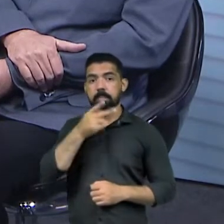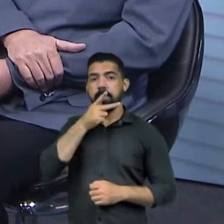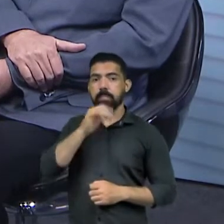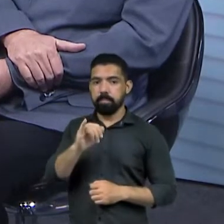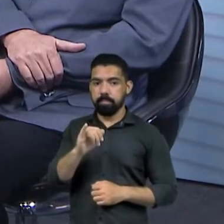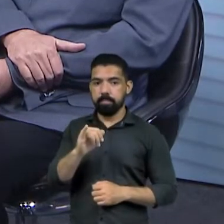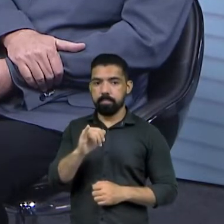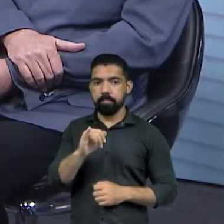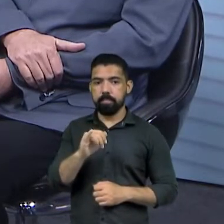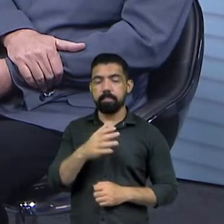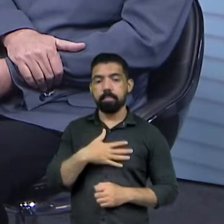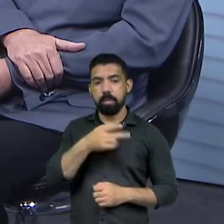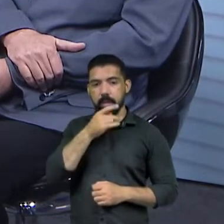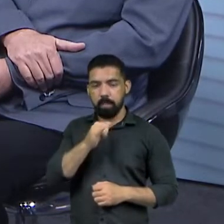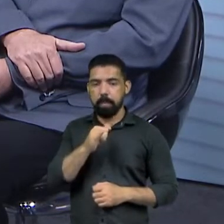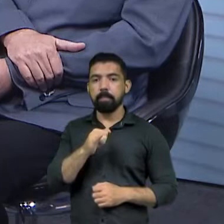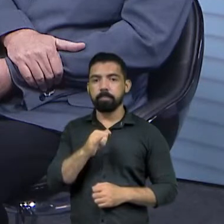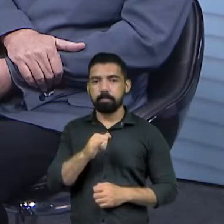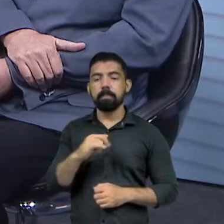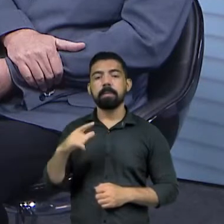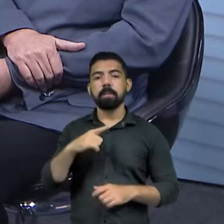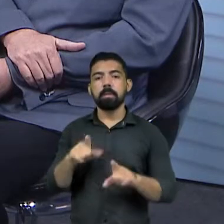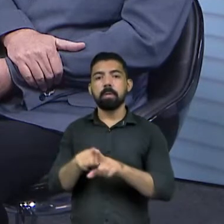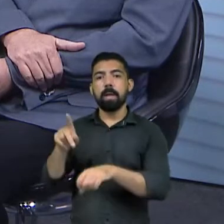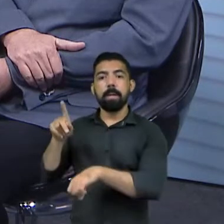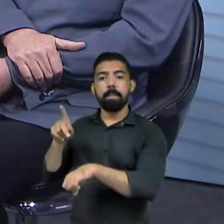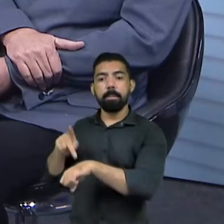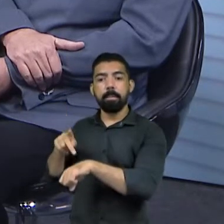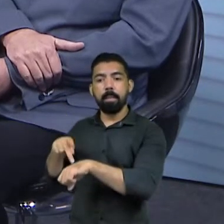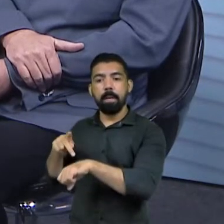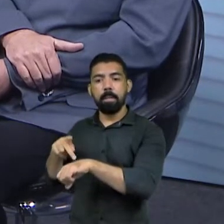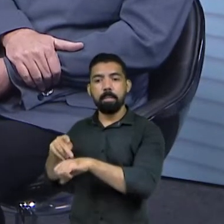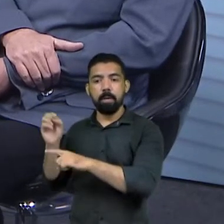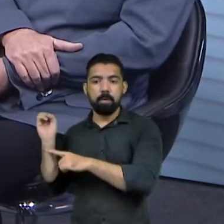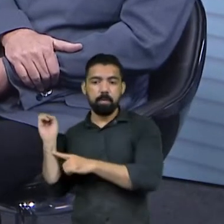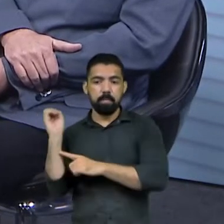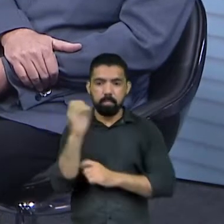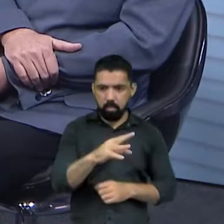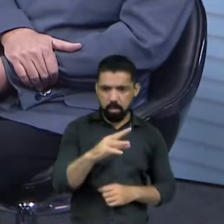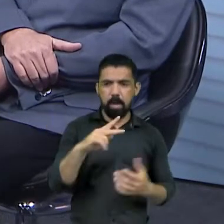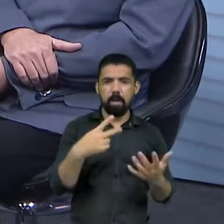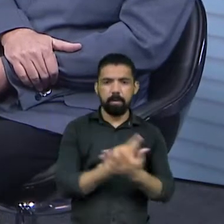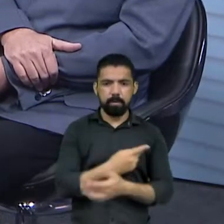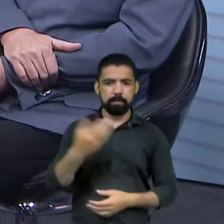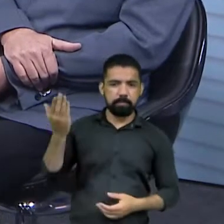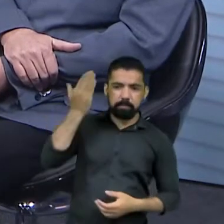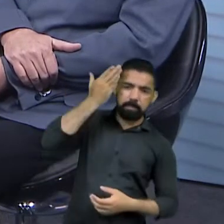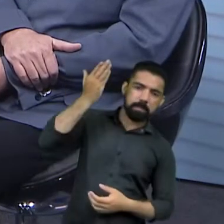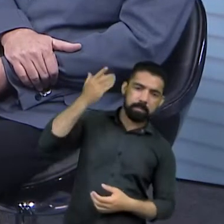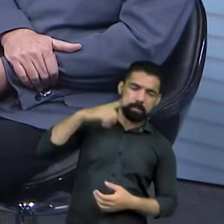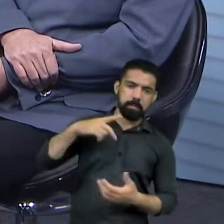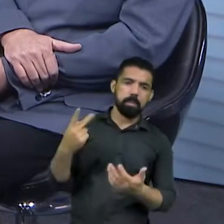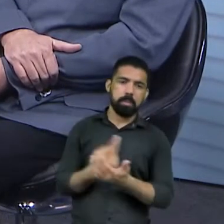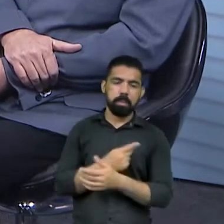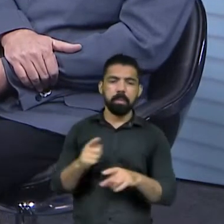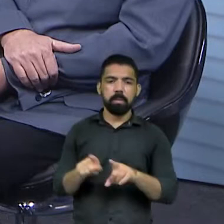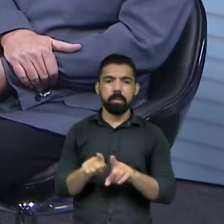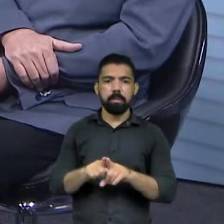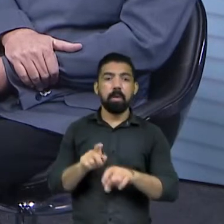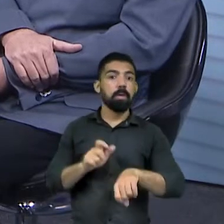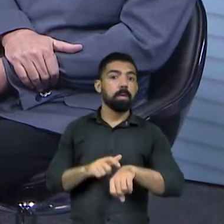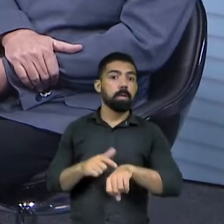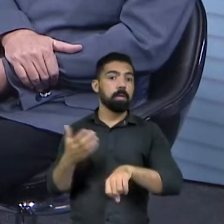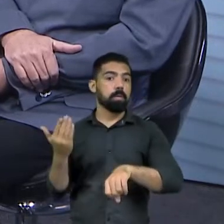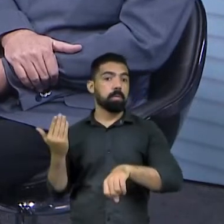numa cidade do litoral pelo pelo pároco da cidade seu pai meu pai chegou a ser apedrejado então quer dizer isso faz pouco tempo em